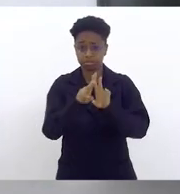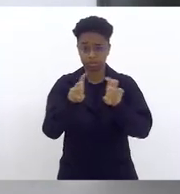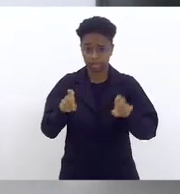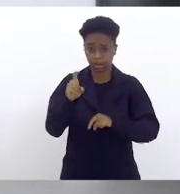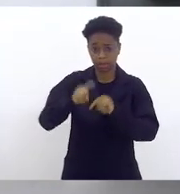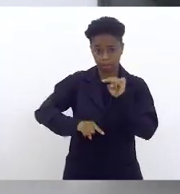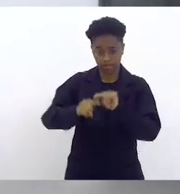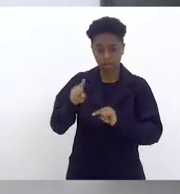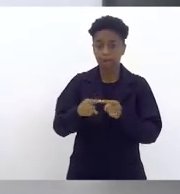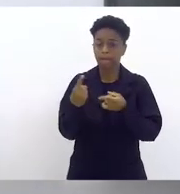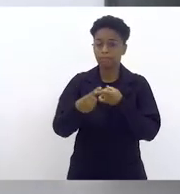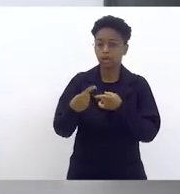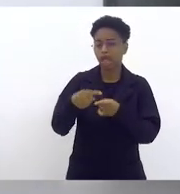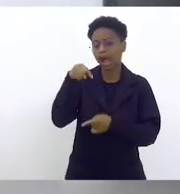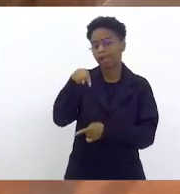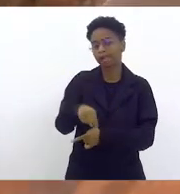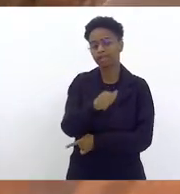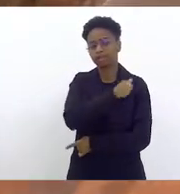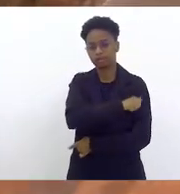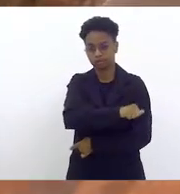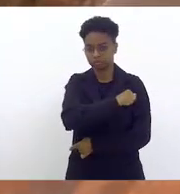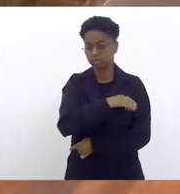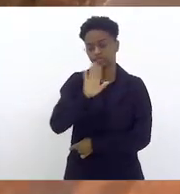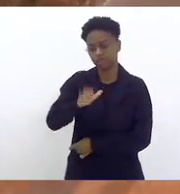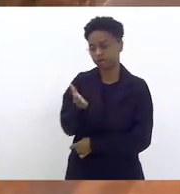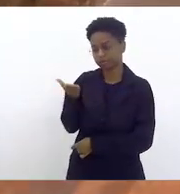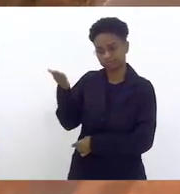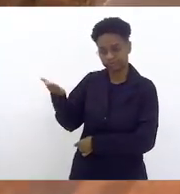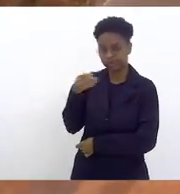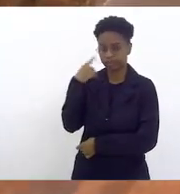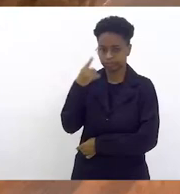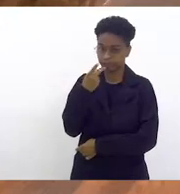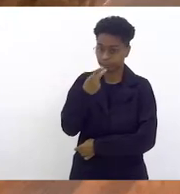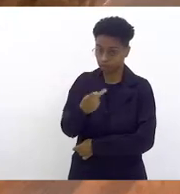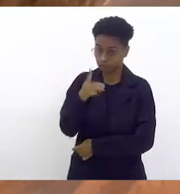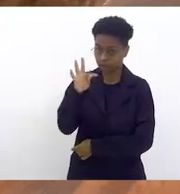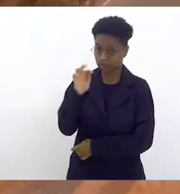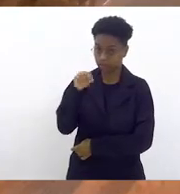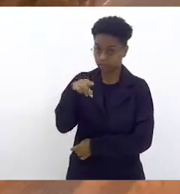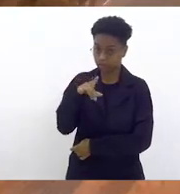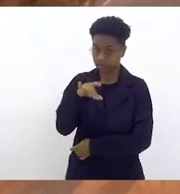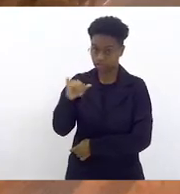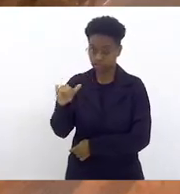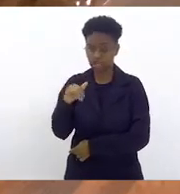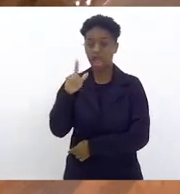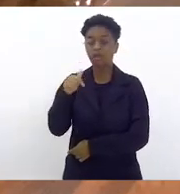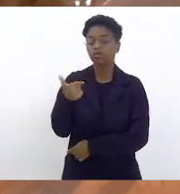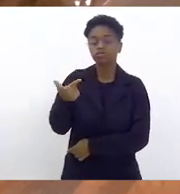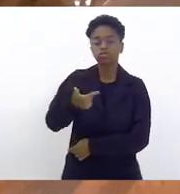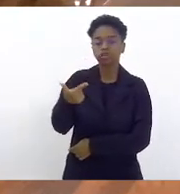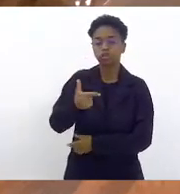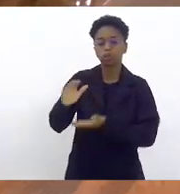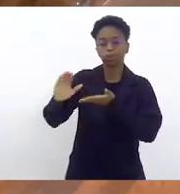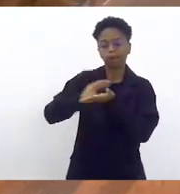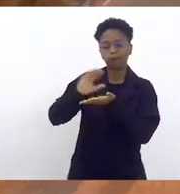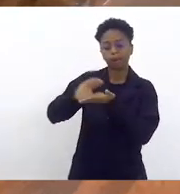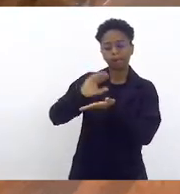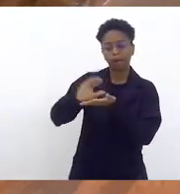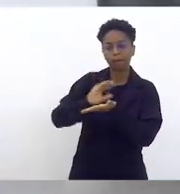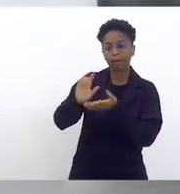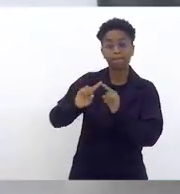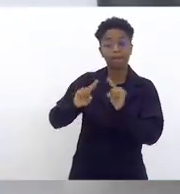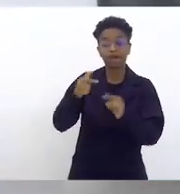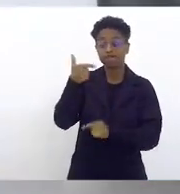né o estado do Rio de Janeiro Como disse aqui o deputado Tande é o segundo na arrecadação e o vigésimo terceiro na